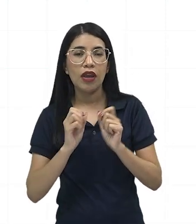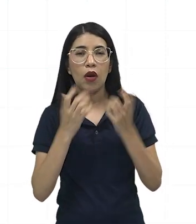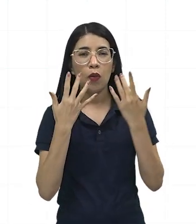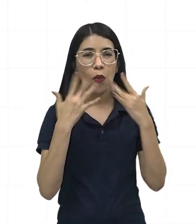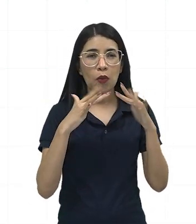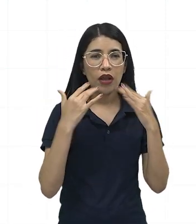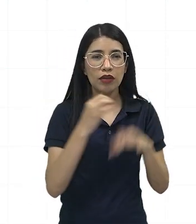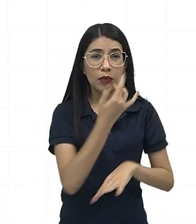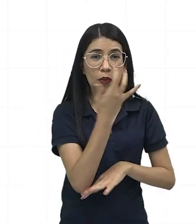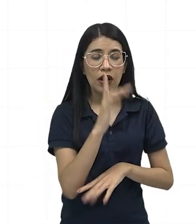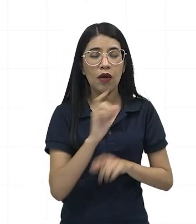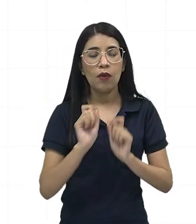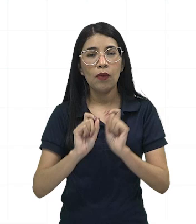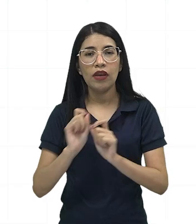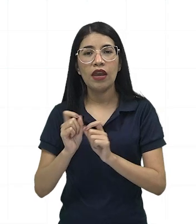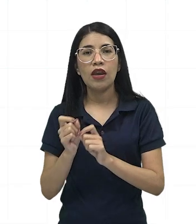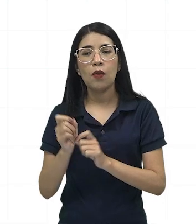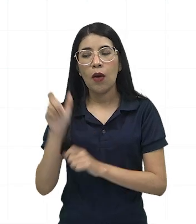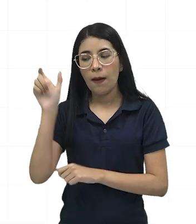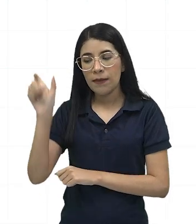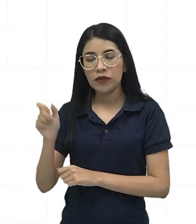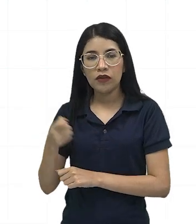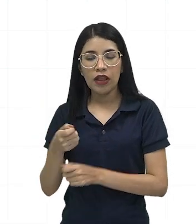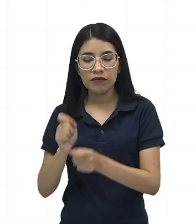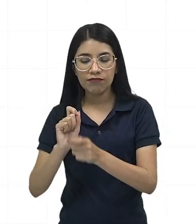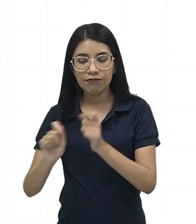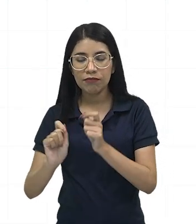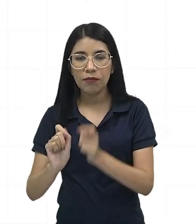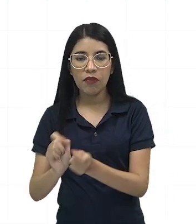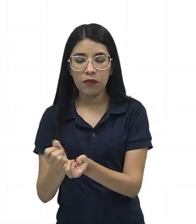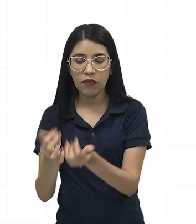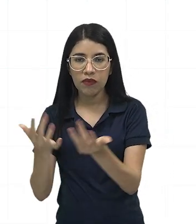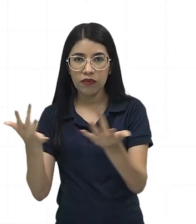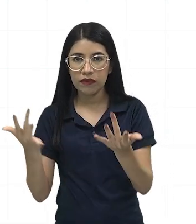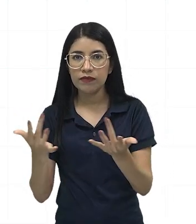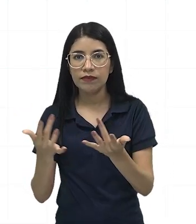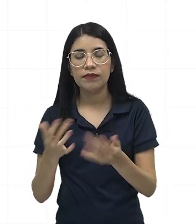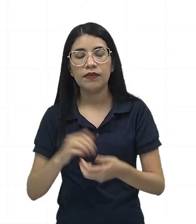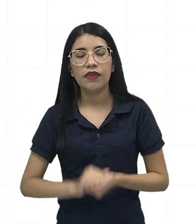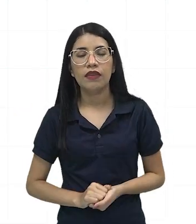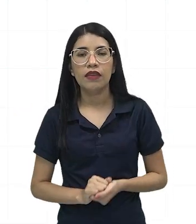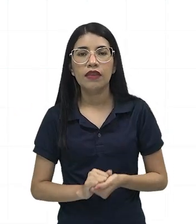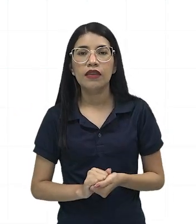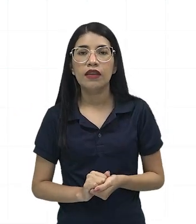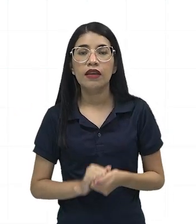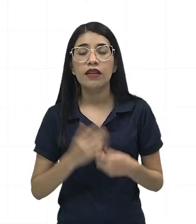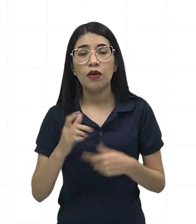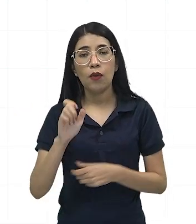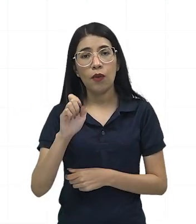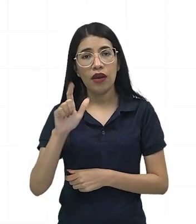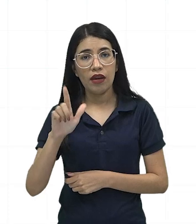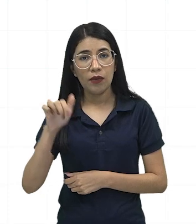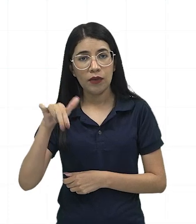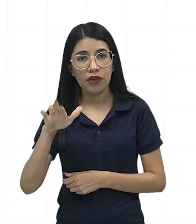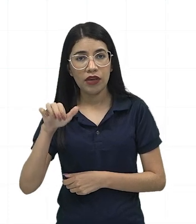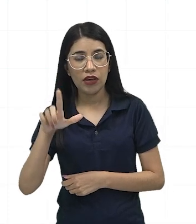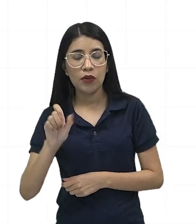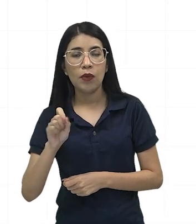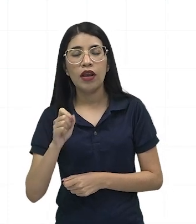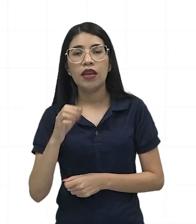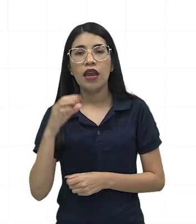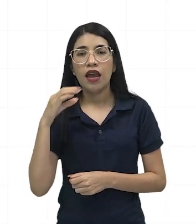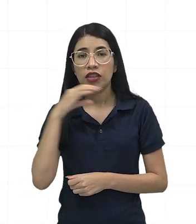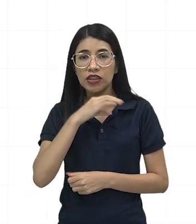aqueles intencionais, os provocados pelo homem, certo? Então, o El Niño, ele aquece as águas do